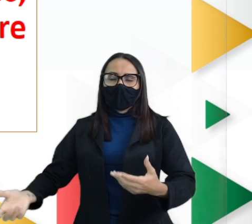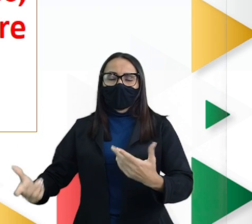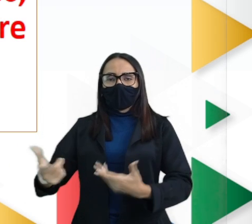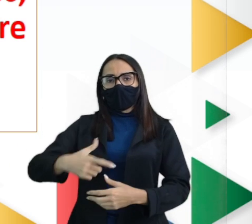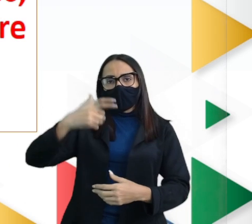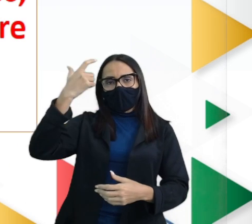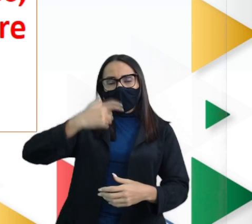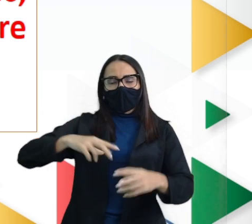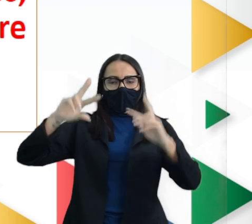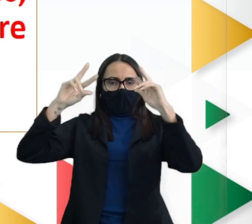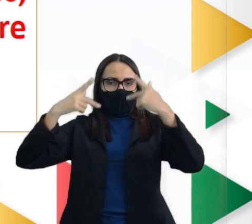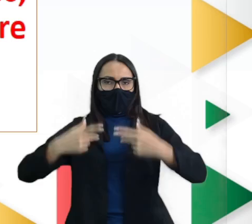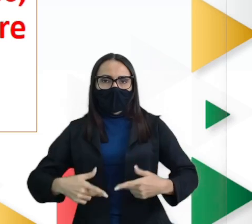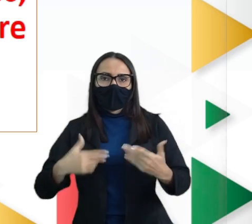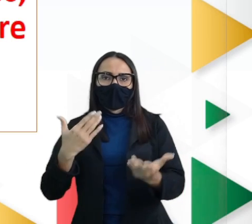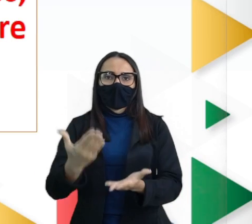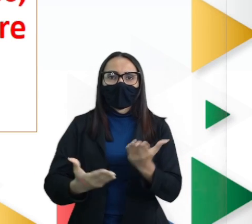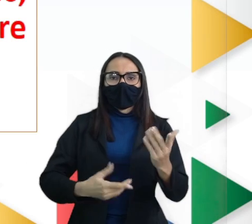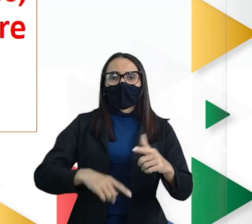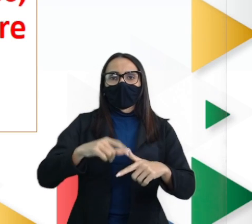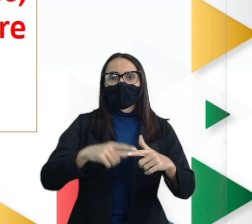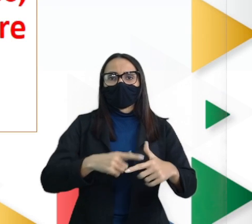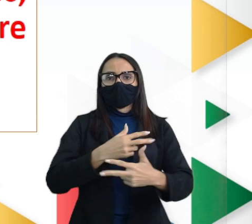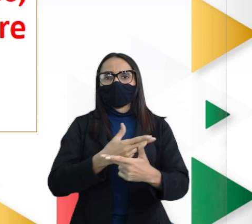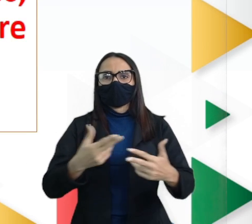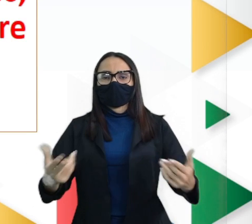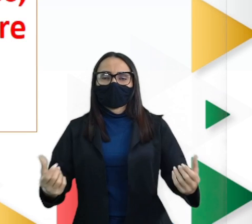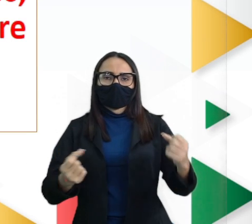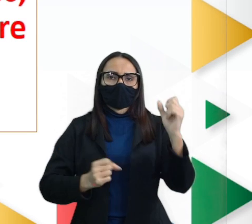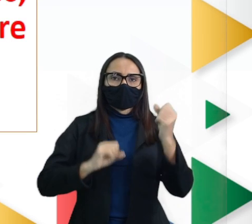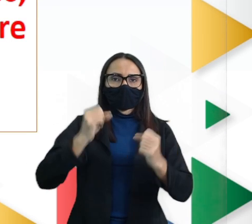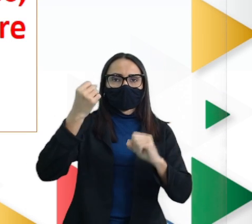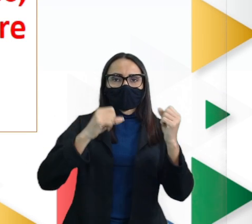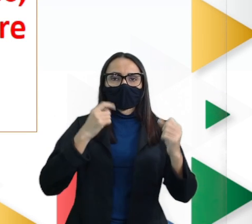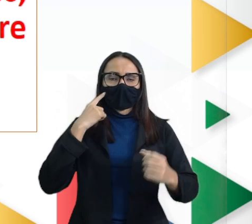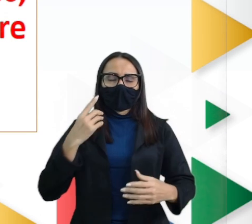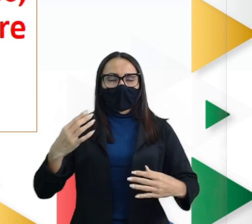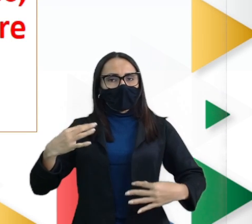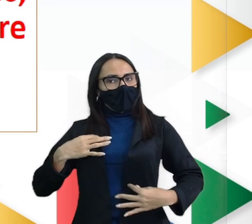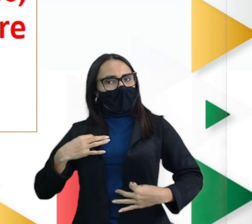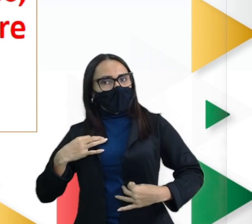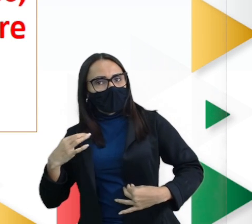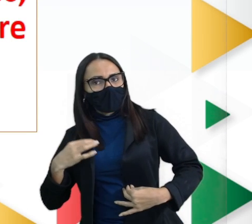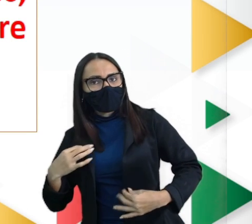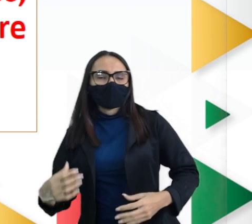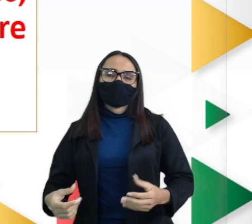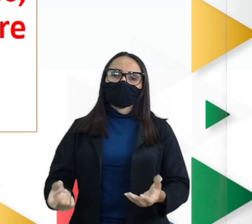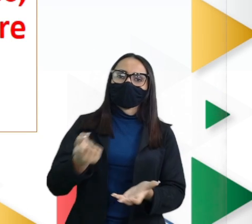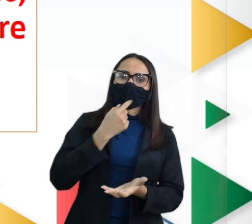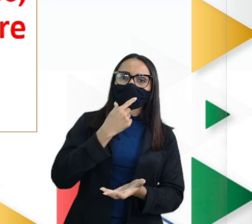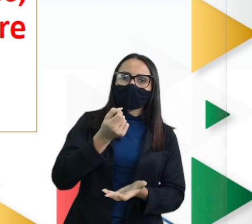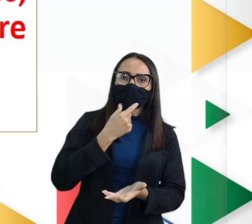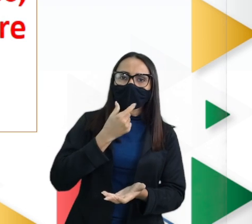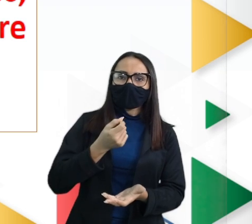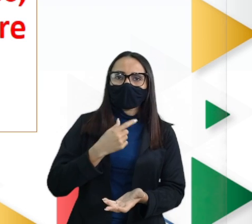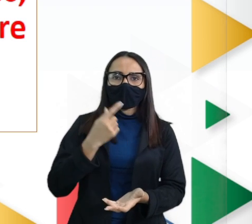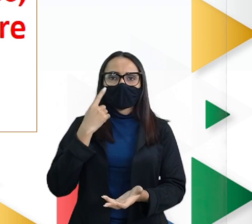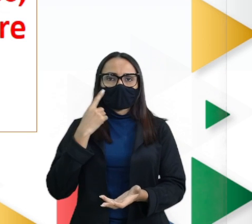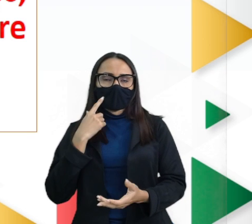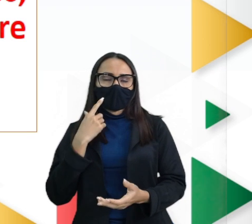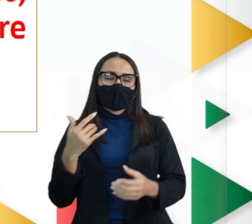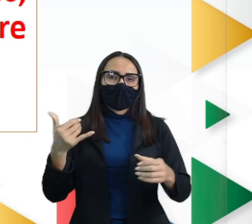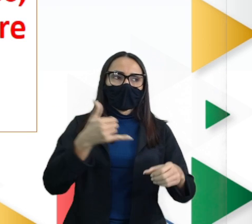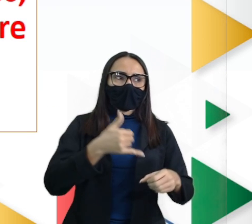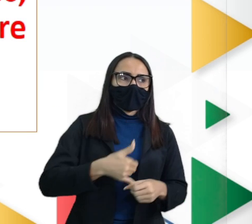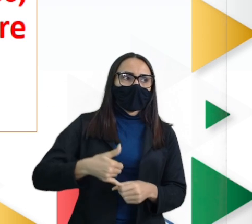para fornecimento de matérias-primas na fabricação das nossas roupas, medicamento,